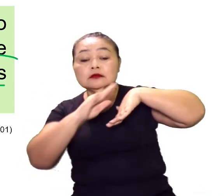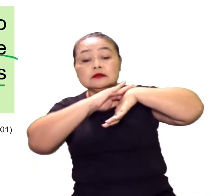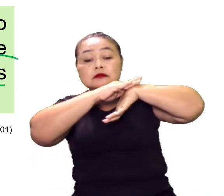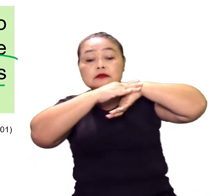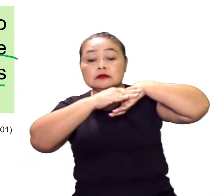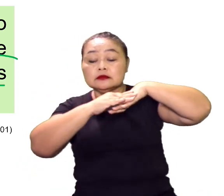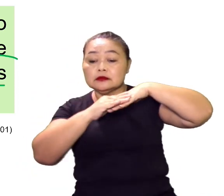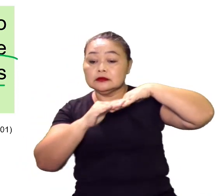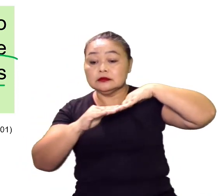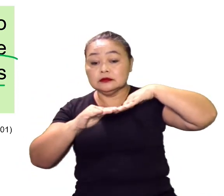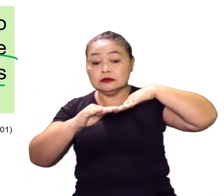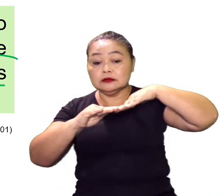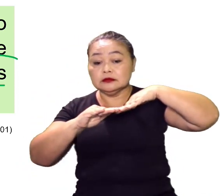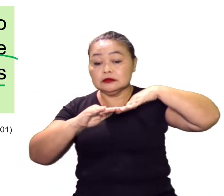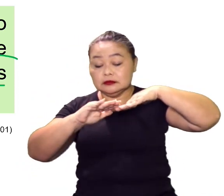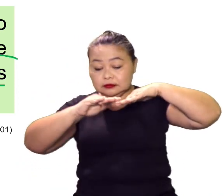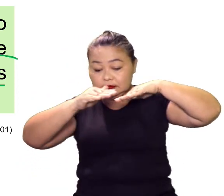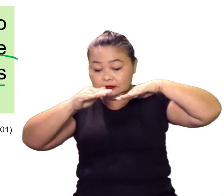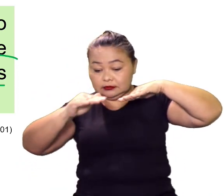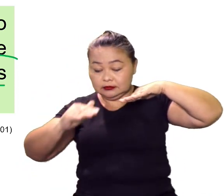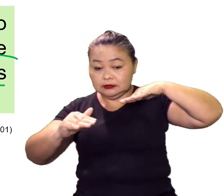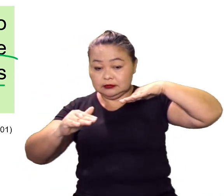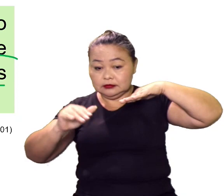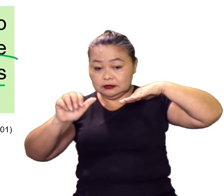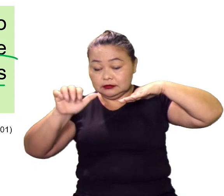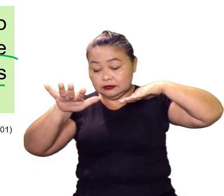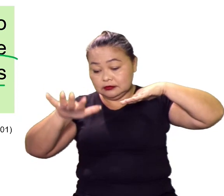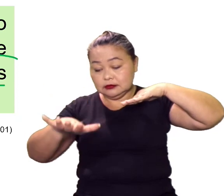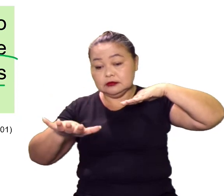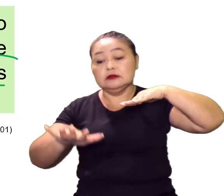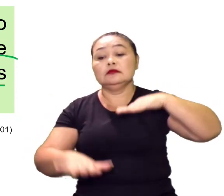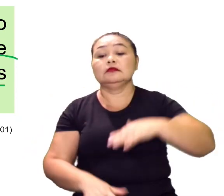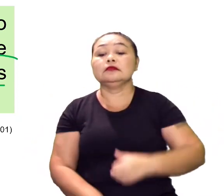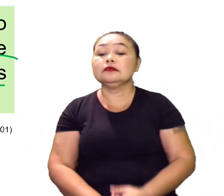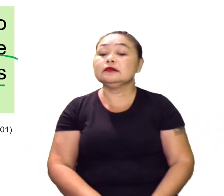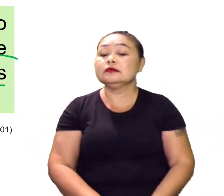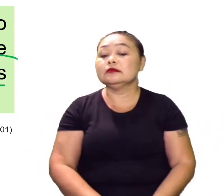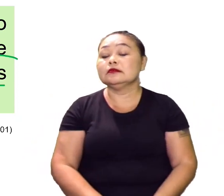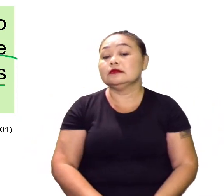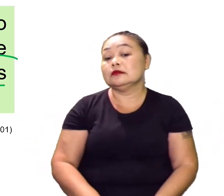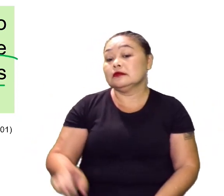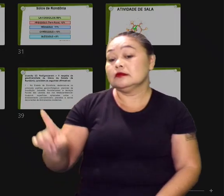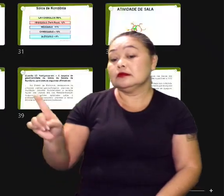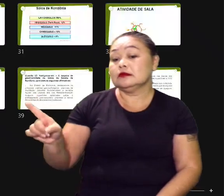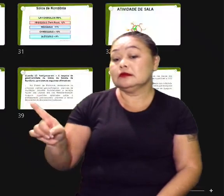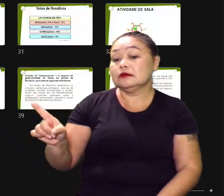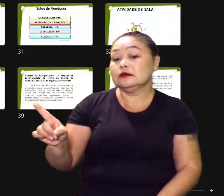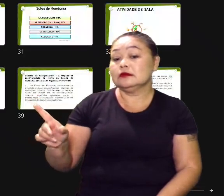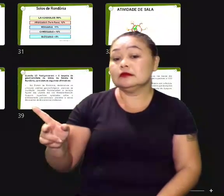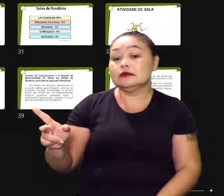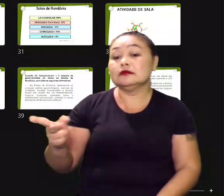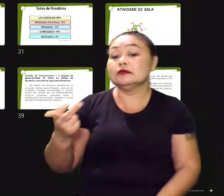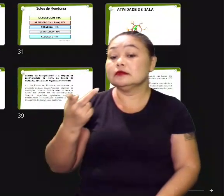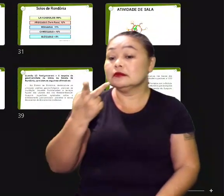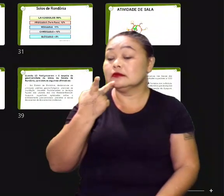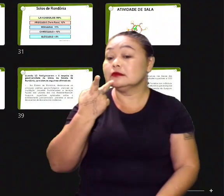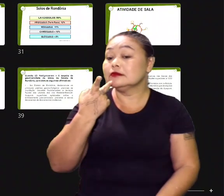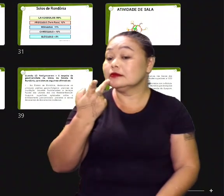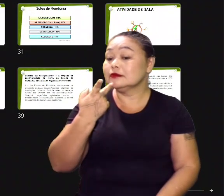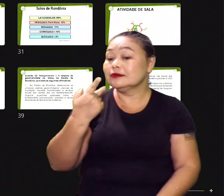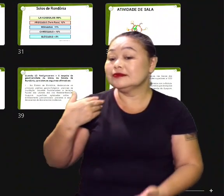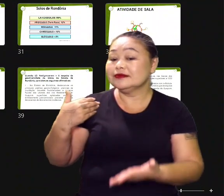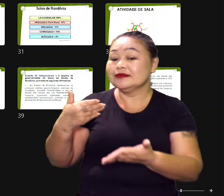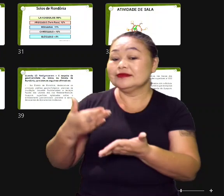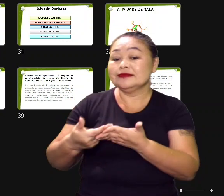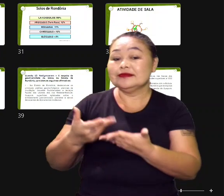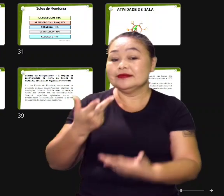rochas vindas ou oriundas dos planaltos e das depressões. Olha só Então, que acabamos de interessante. falar, né? Acabamos de falar isso,